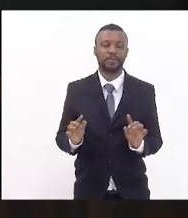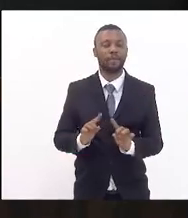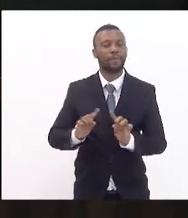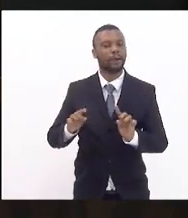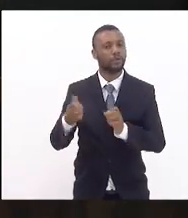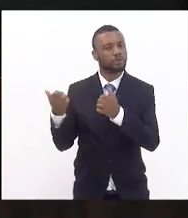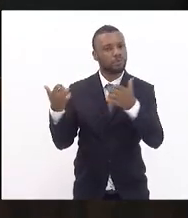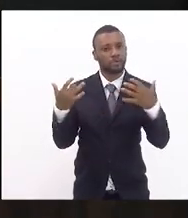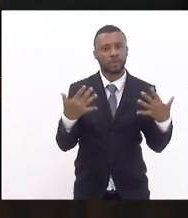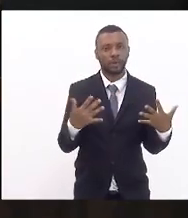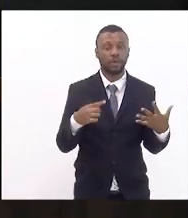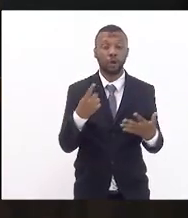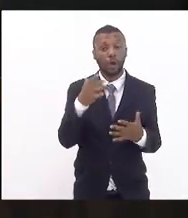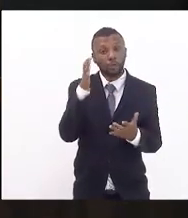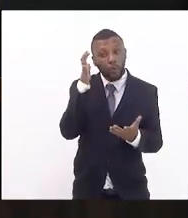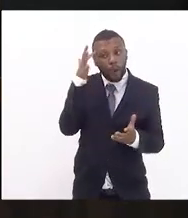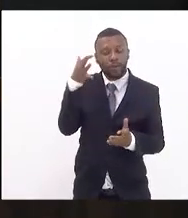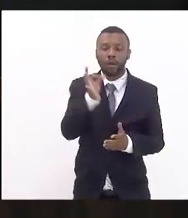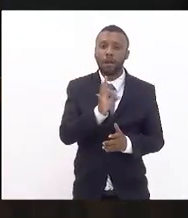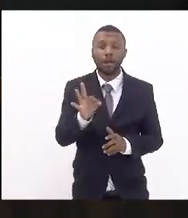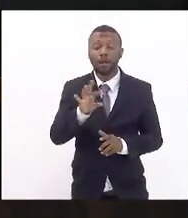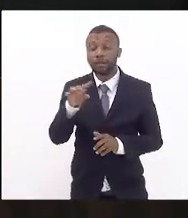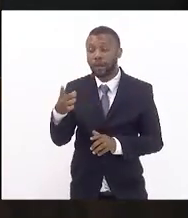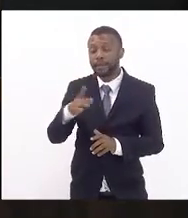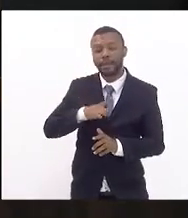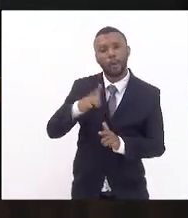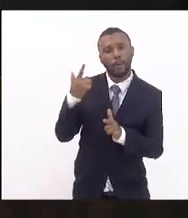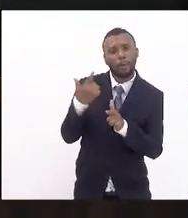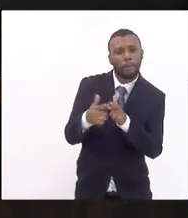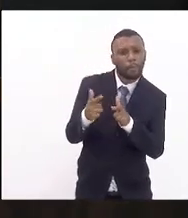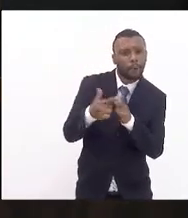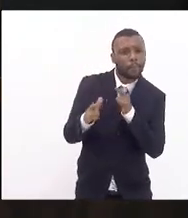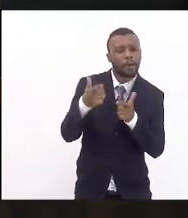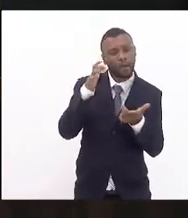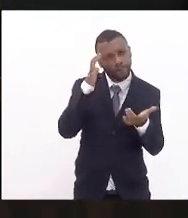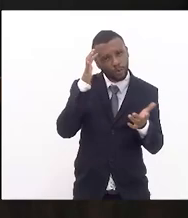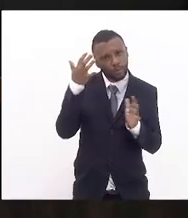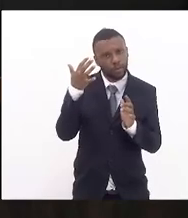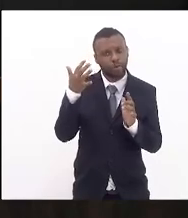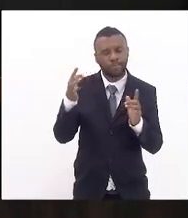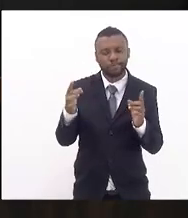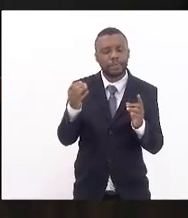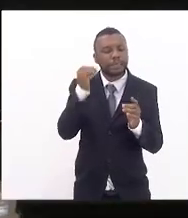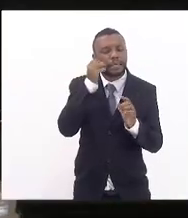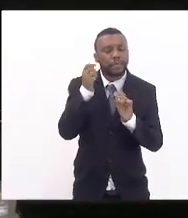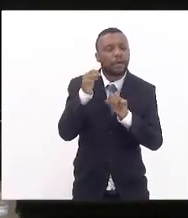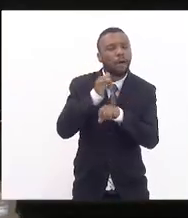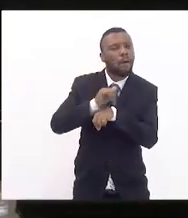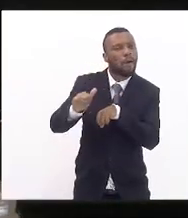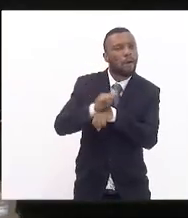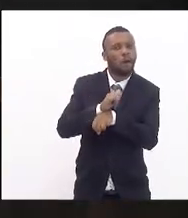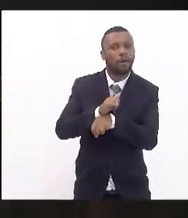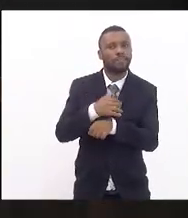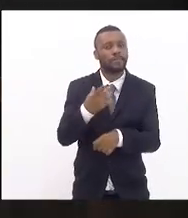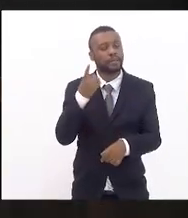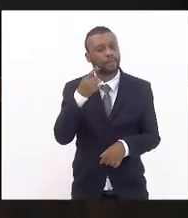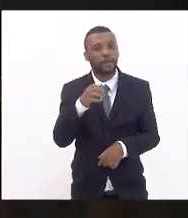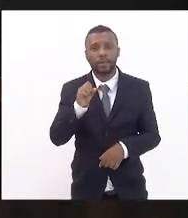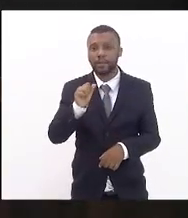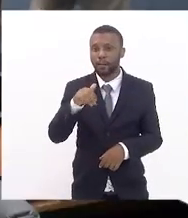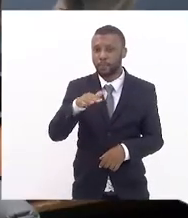eu digo, a gente não resolve, a gente traz o problema e a solução e aproxima a solução. Deputado Samuel.